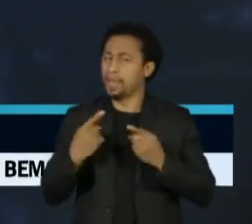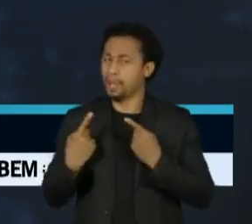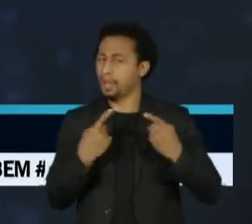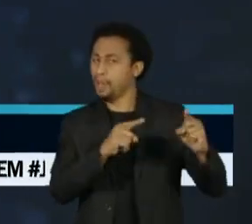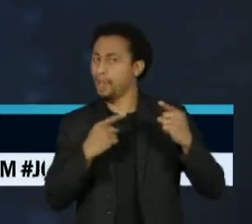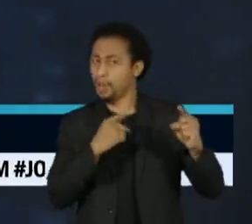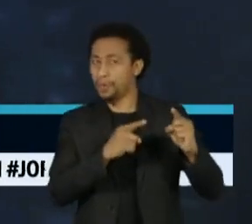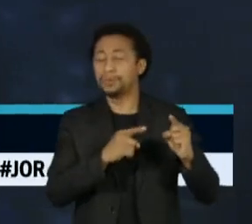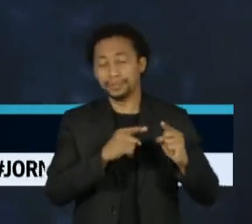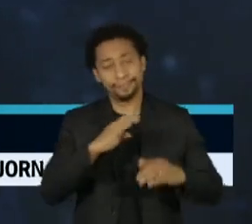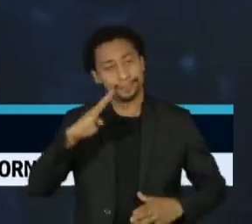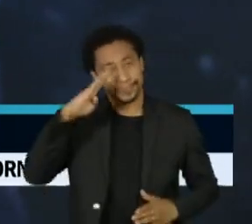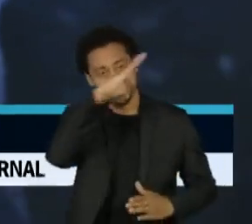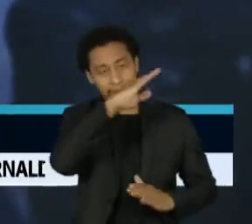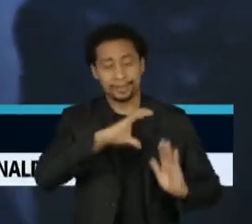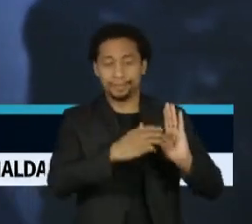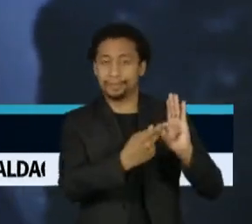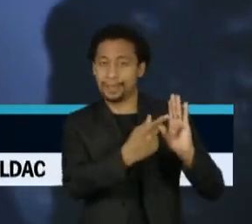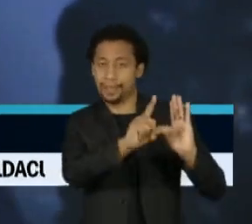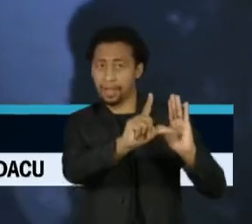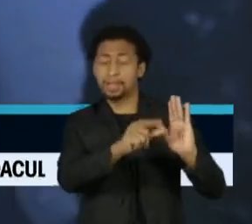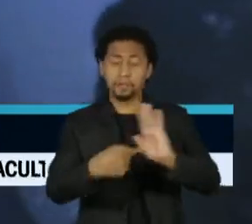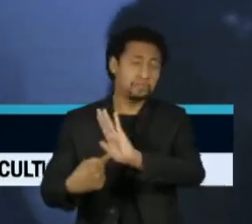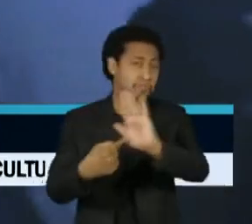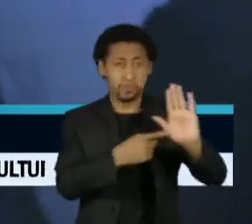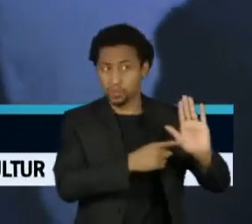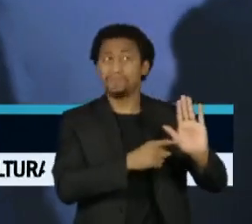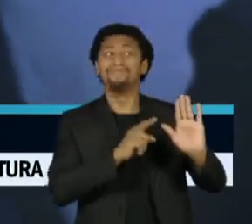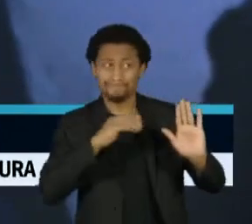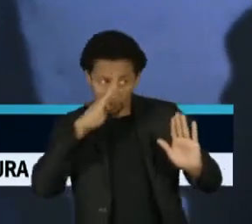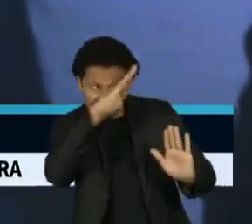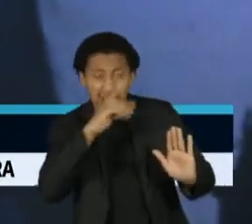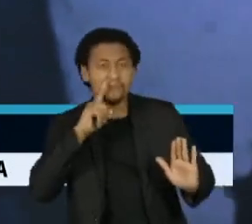ao candidato do PL, Jair Bolsonaro, afirmando que ele representa um risco à democracia.